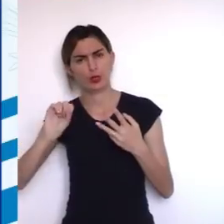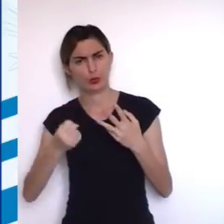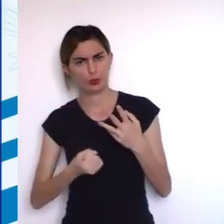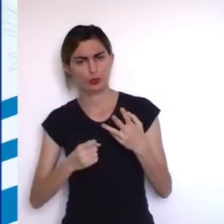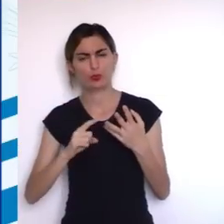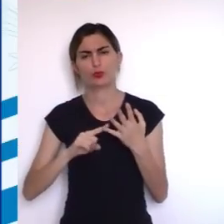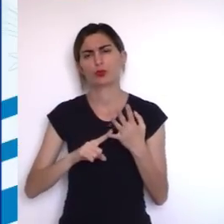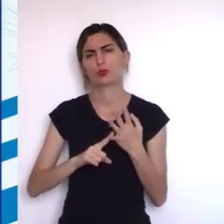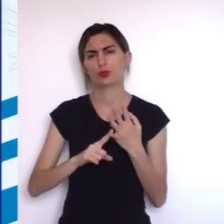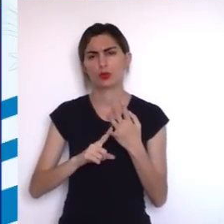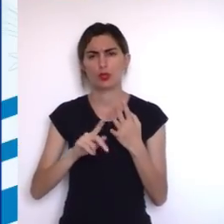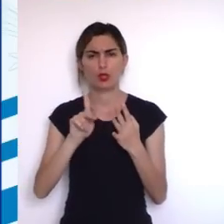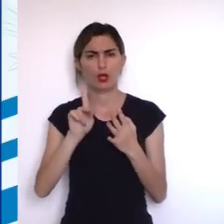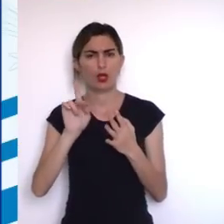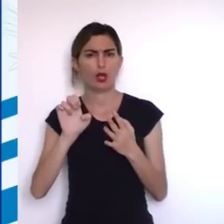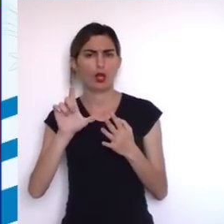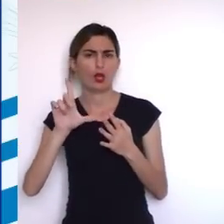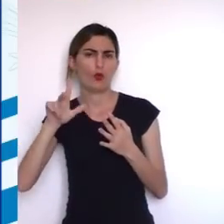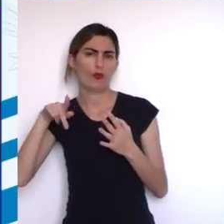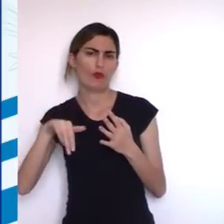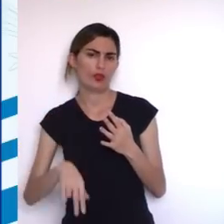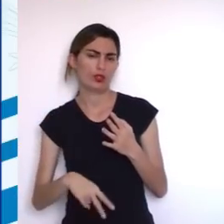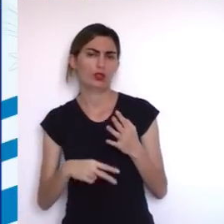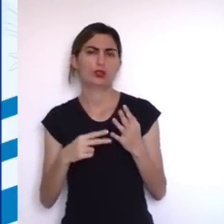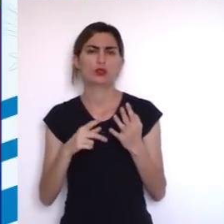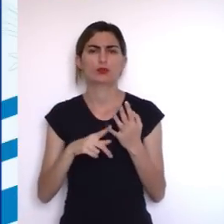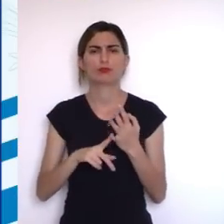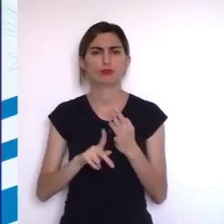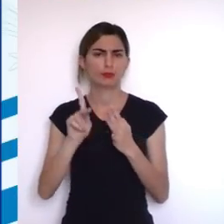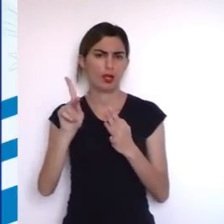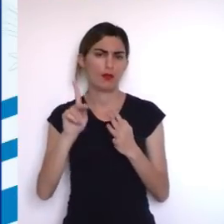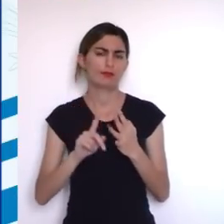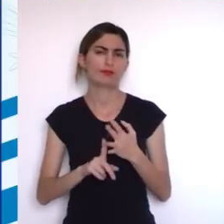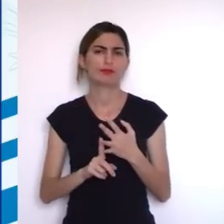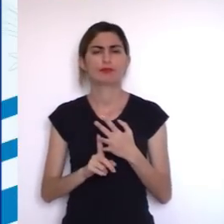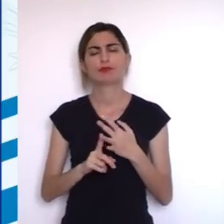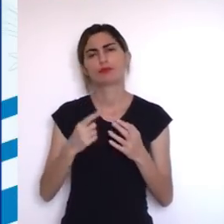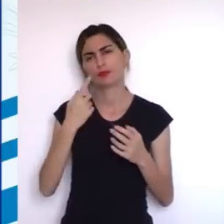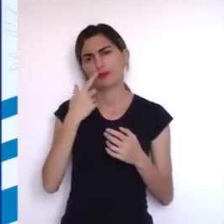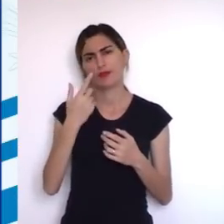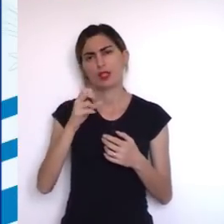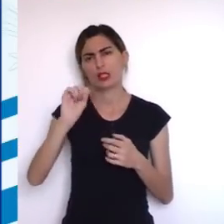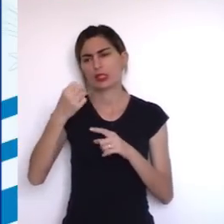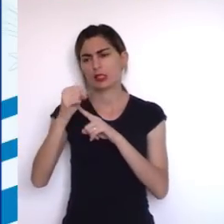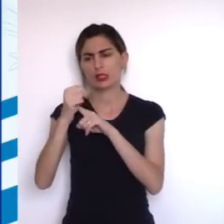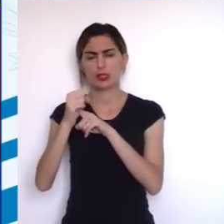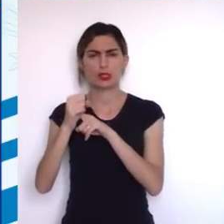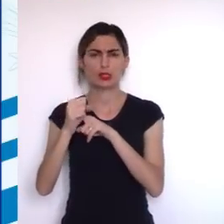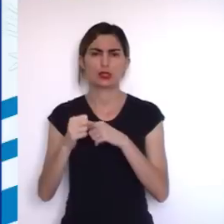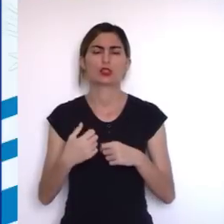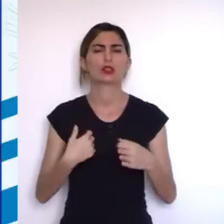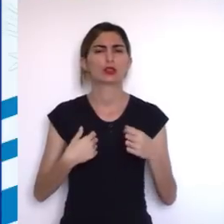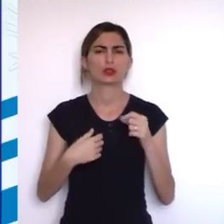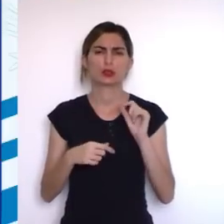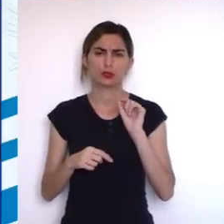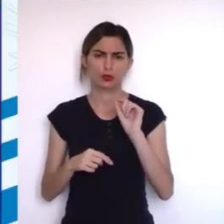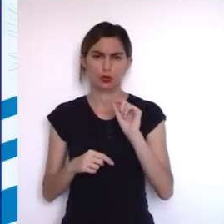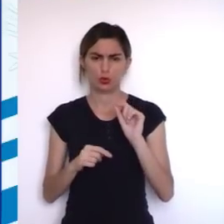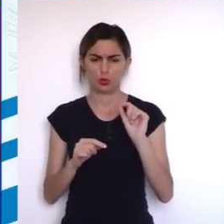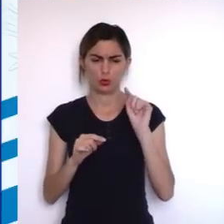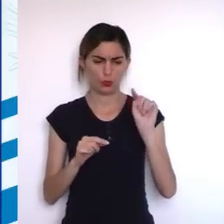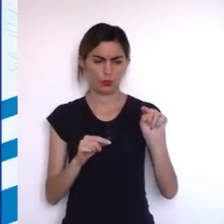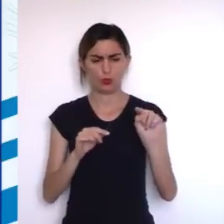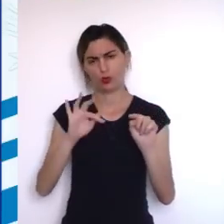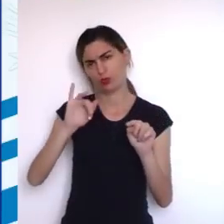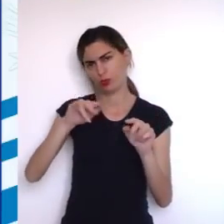Celsius e em relação a Kelvin. Quando se fala do Celsius, o ponto